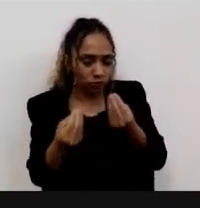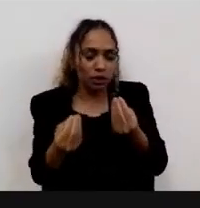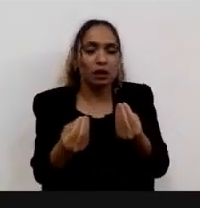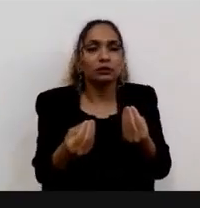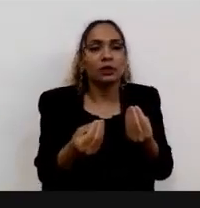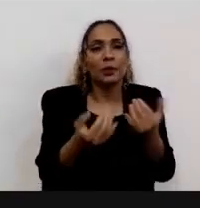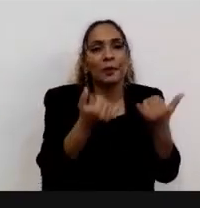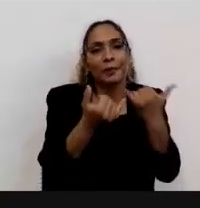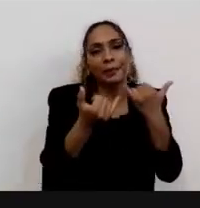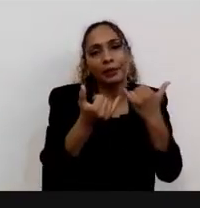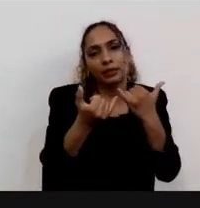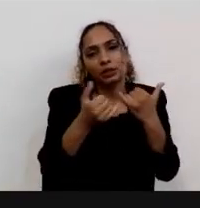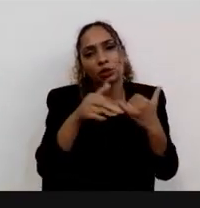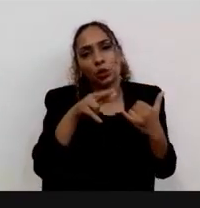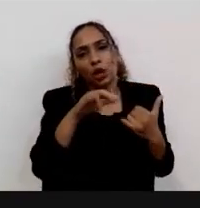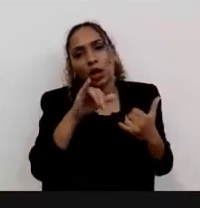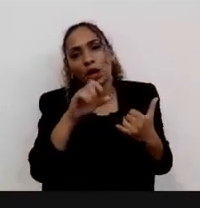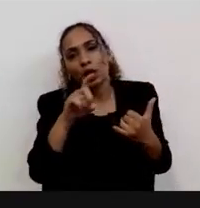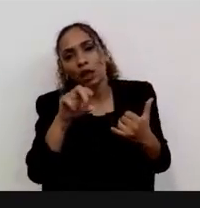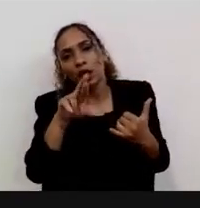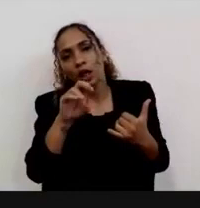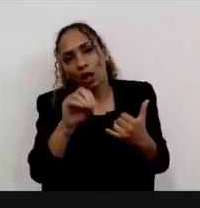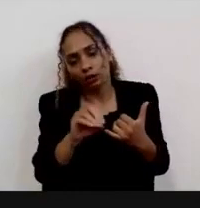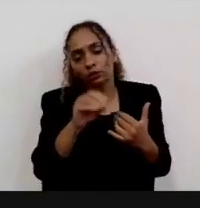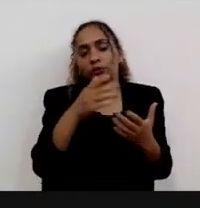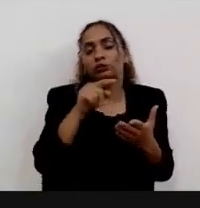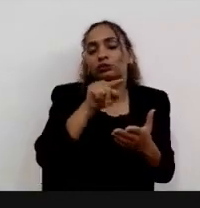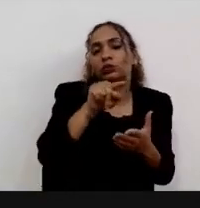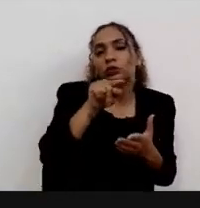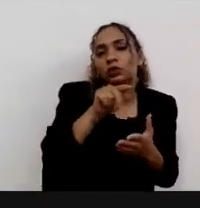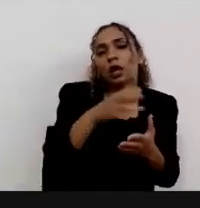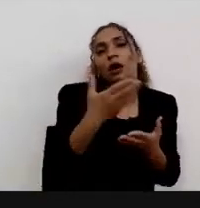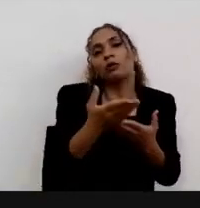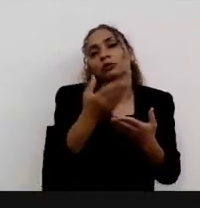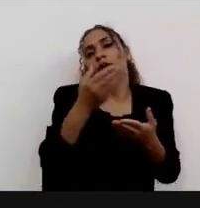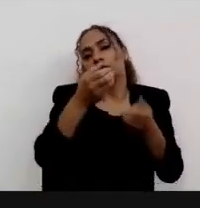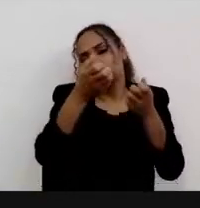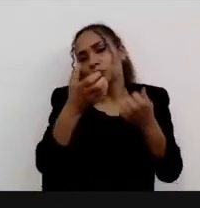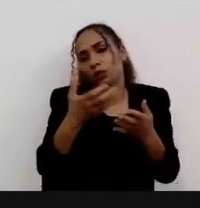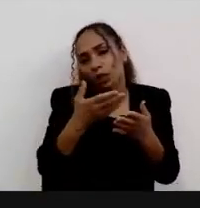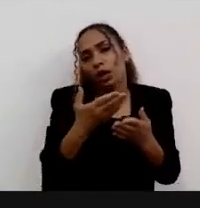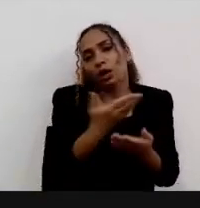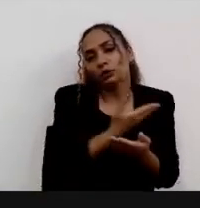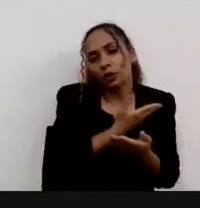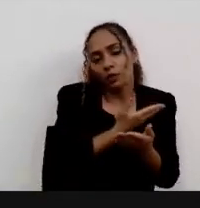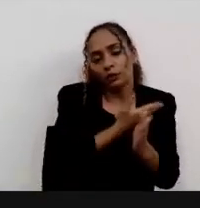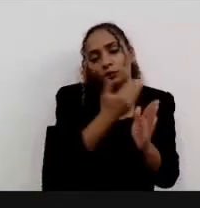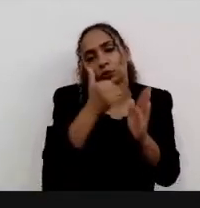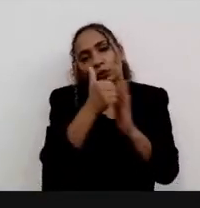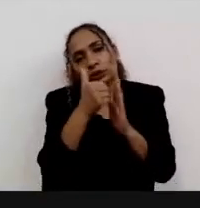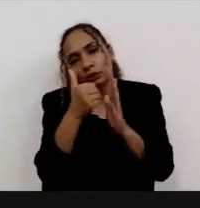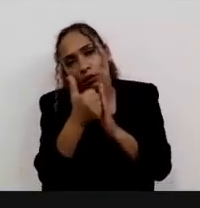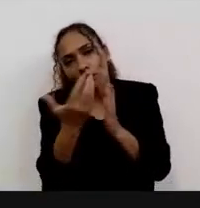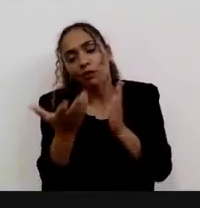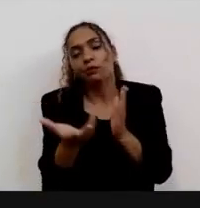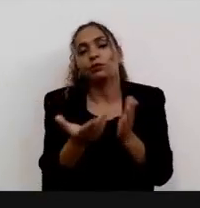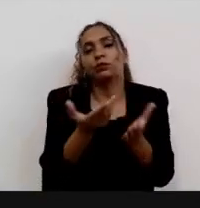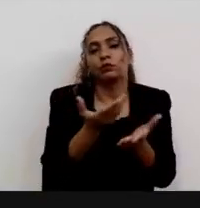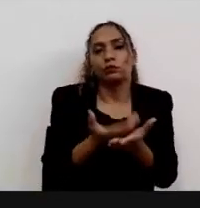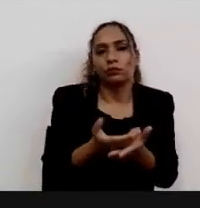é parecida com a do Ricardo. Você deve ter comentado com colegas no Senado e